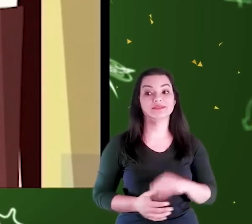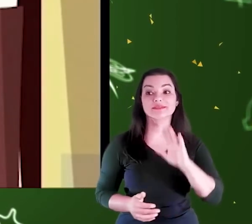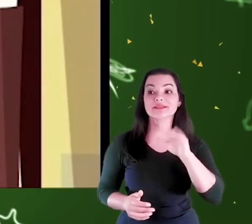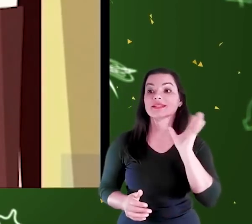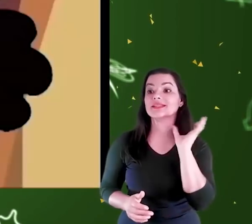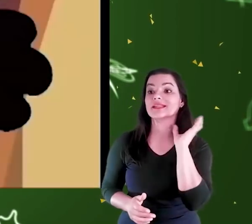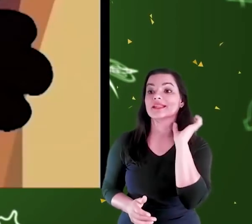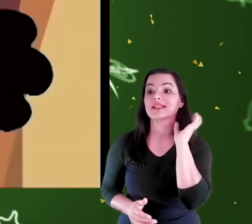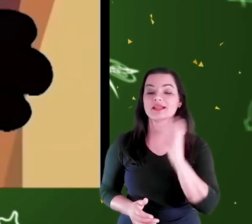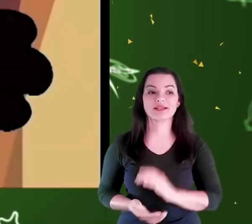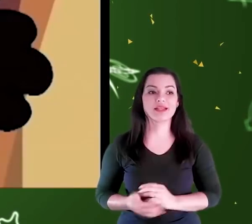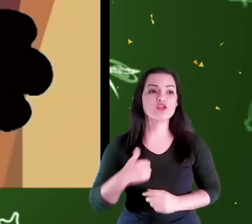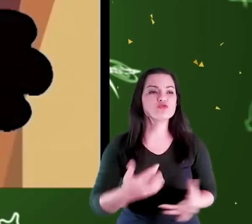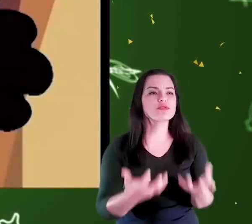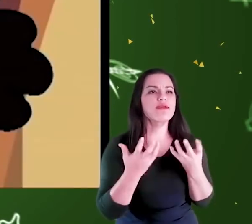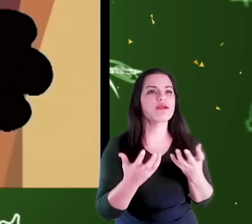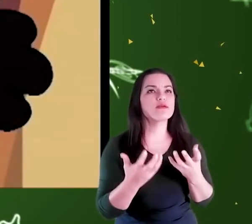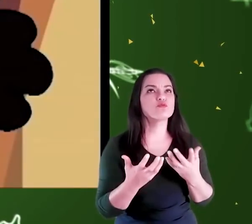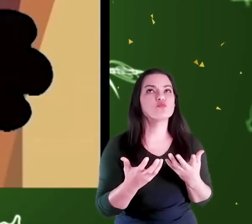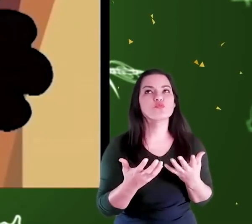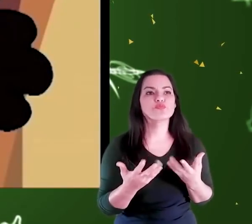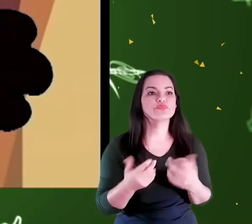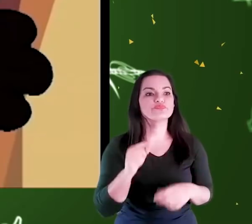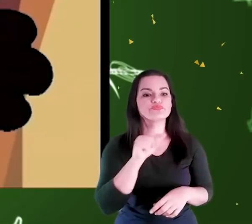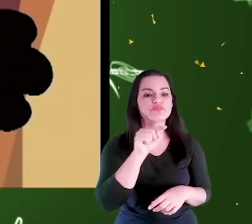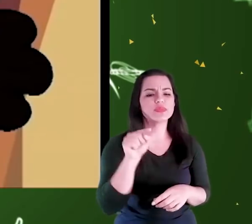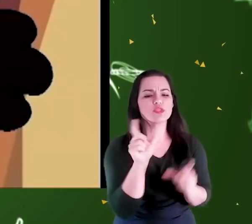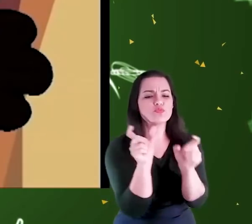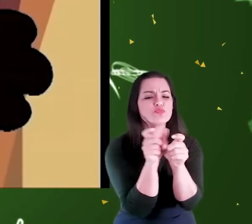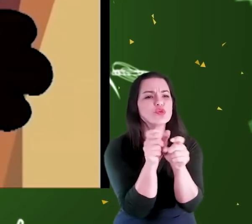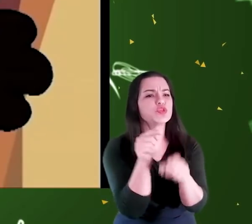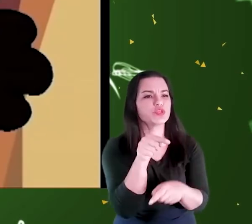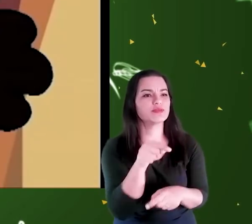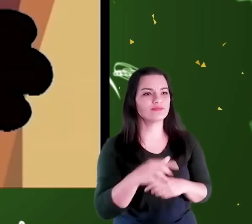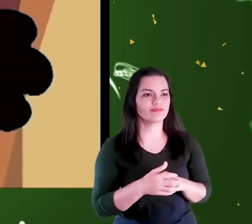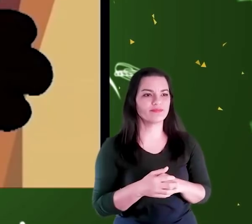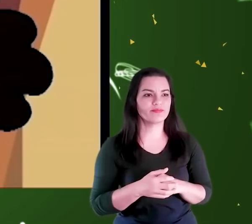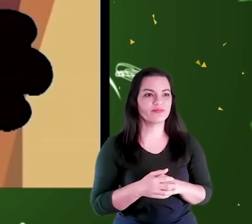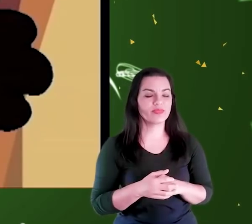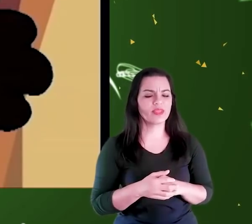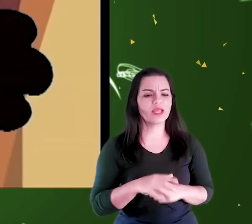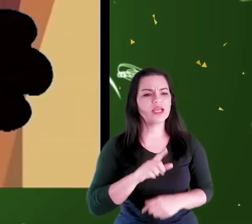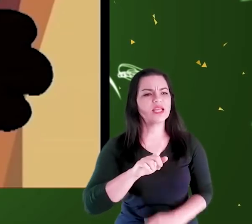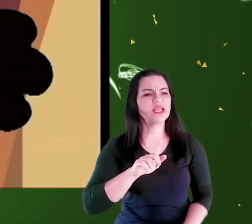Nara. Eu quero esse pequenininho aqui.